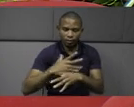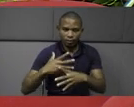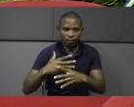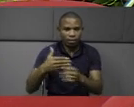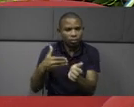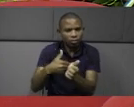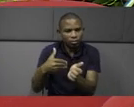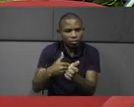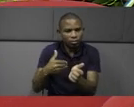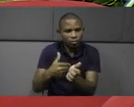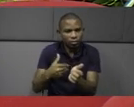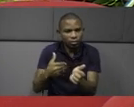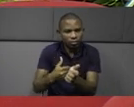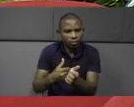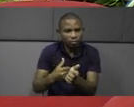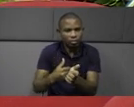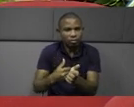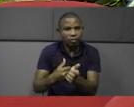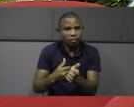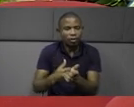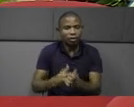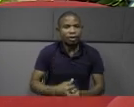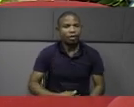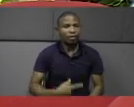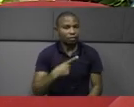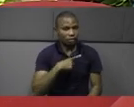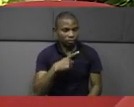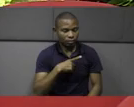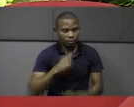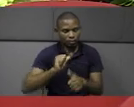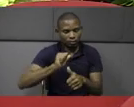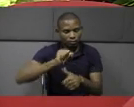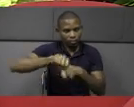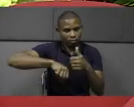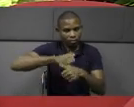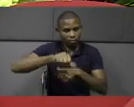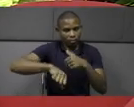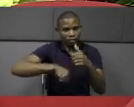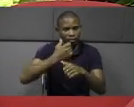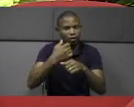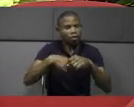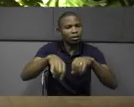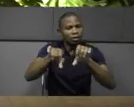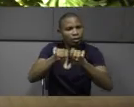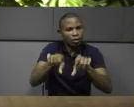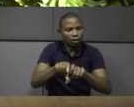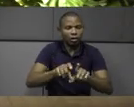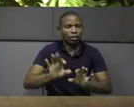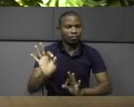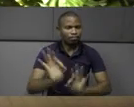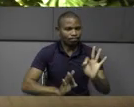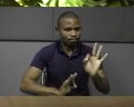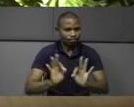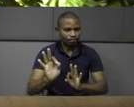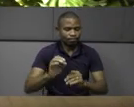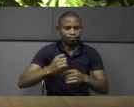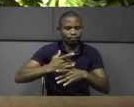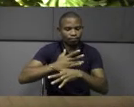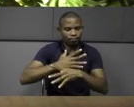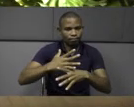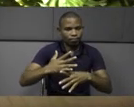mudanças estruturais do planejamento urbano né e de como a lógica de distribuição de equipamentos públicos